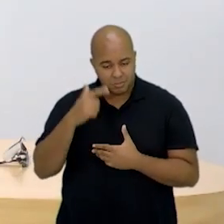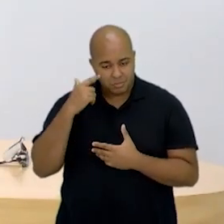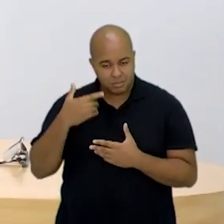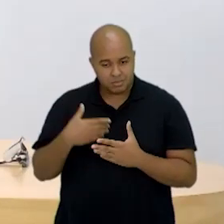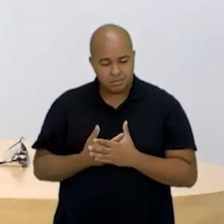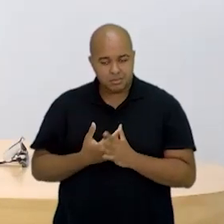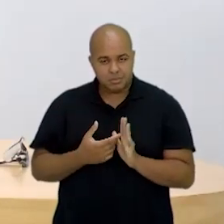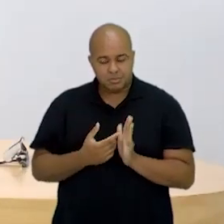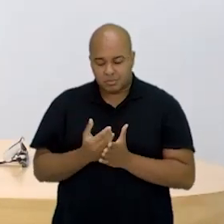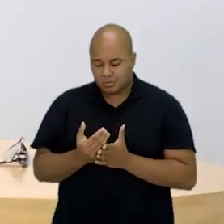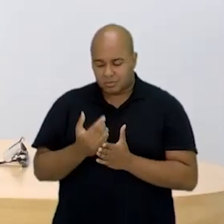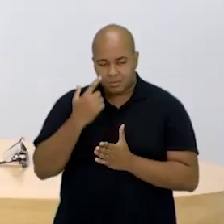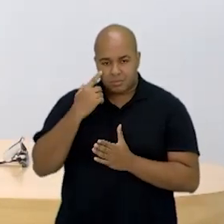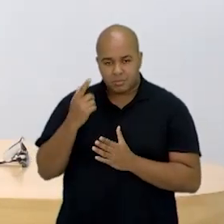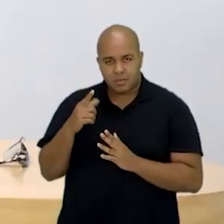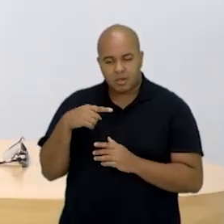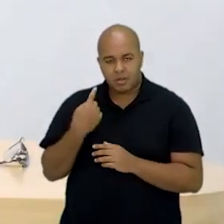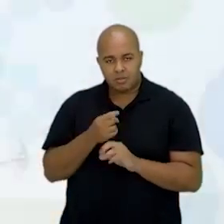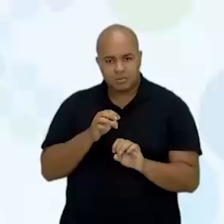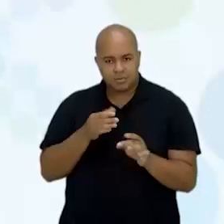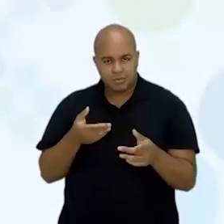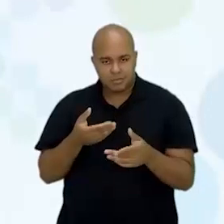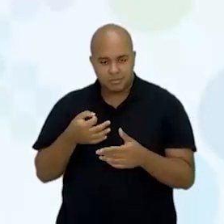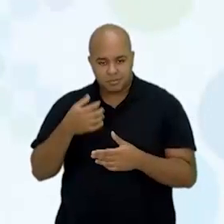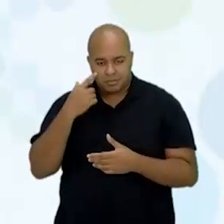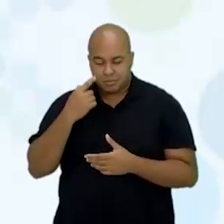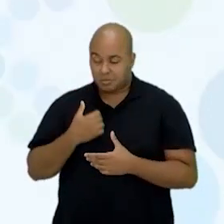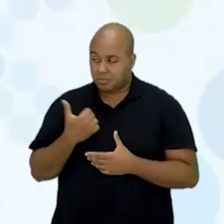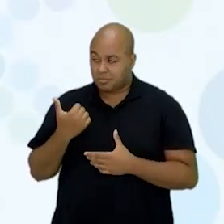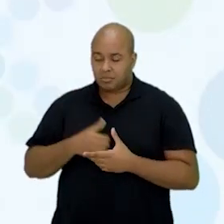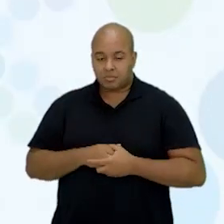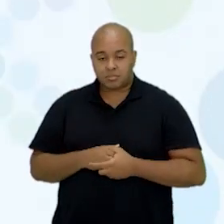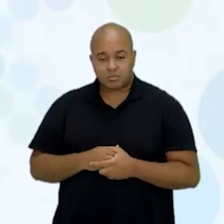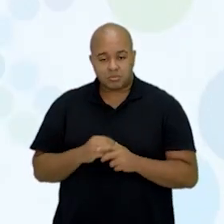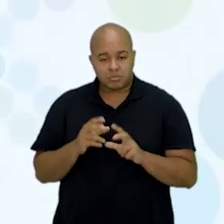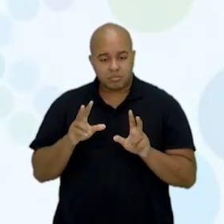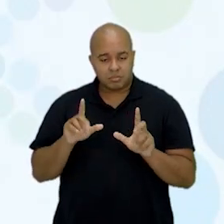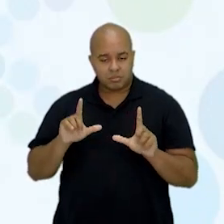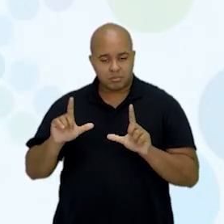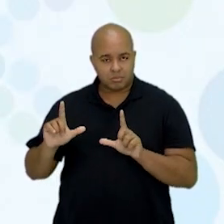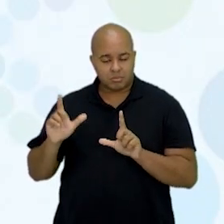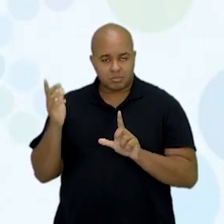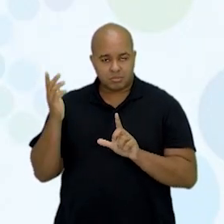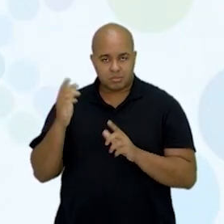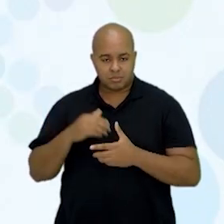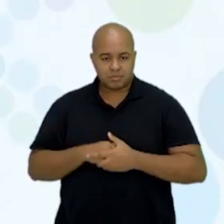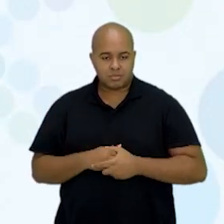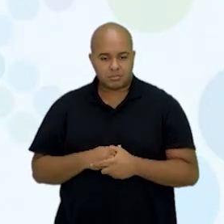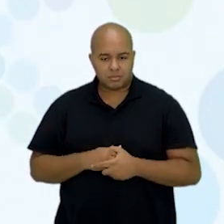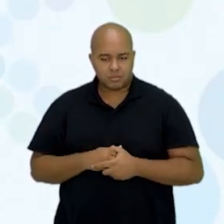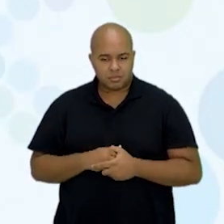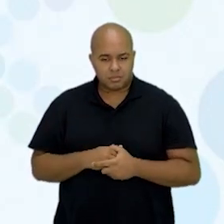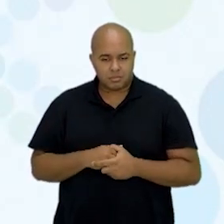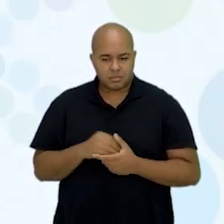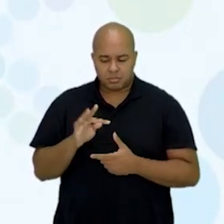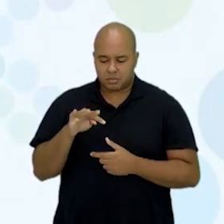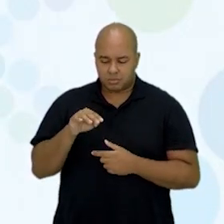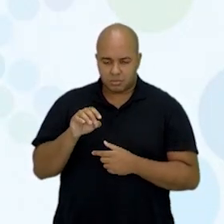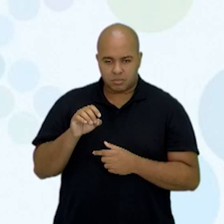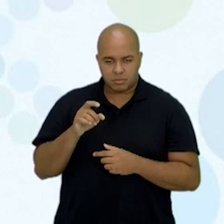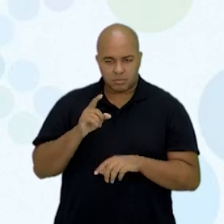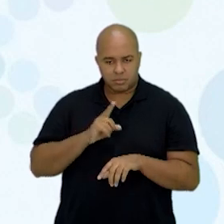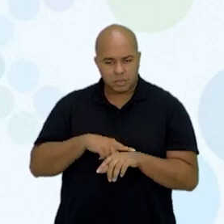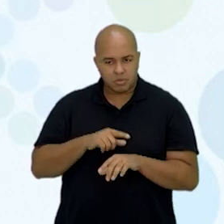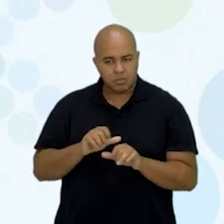Vamos começar com a nossa aula hoje the Titans on the screen título na tela para vocês tá em for